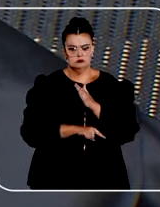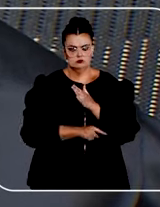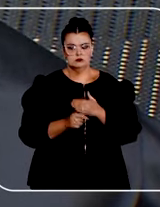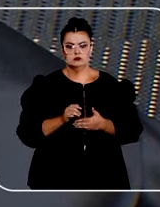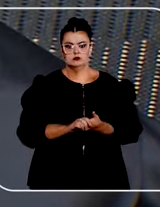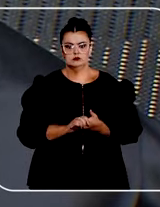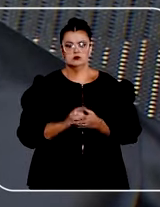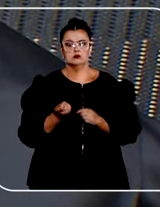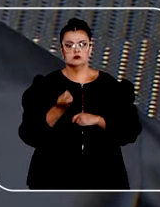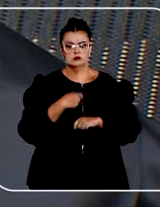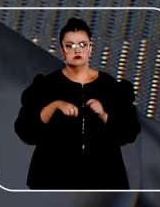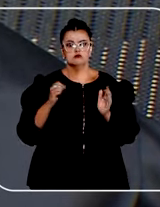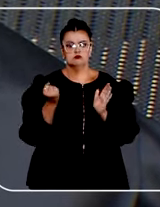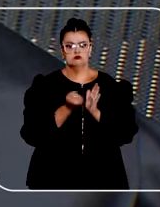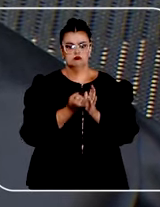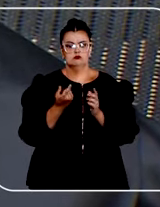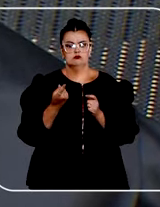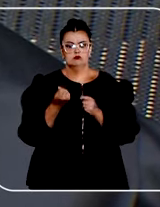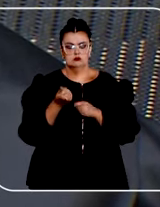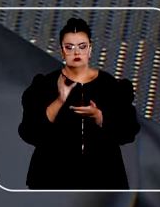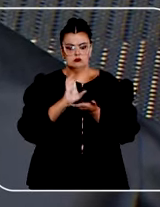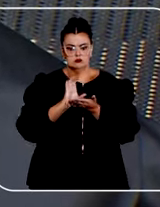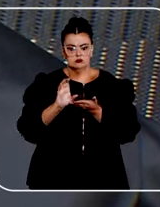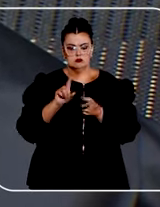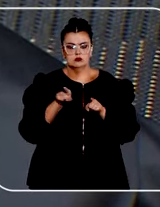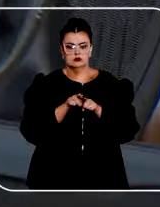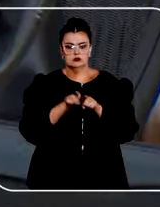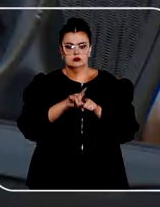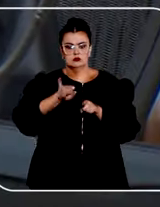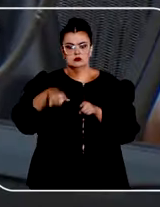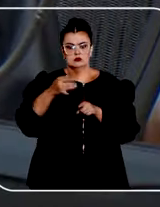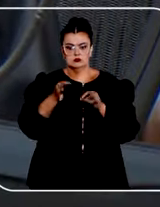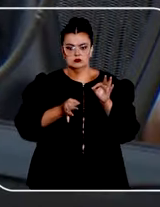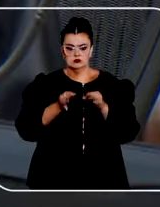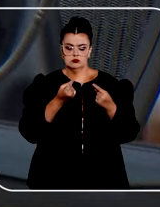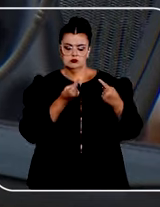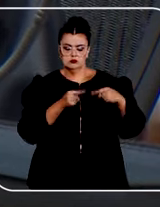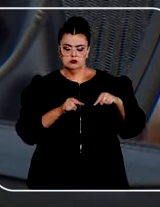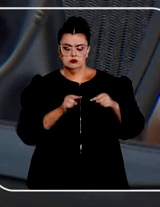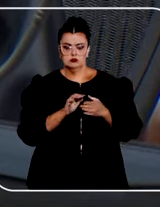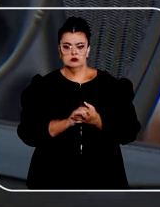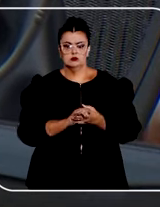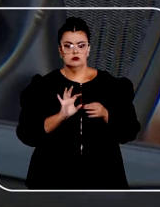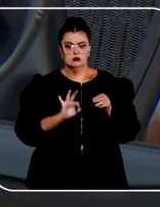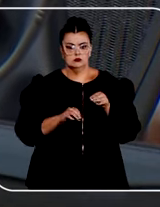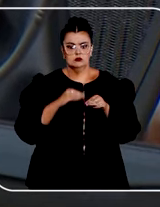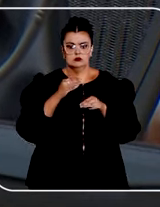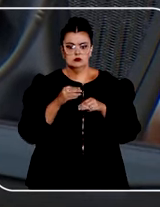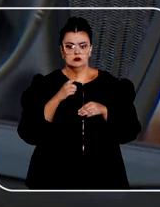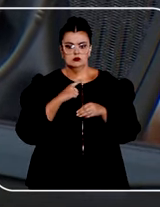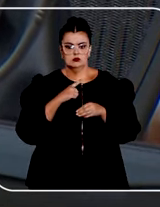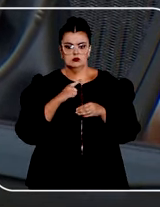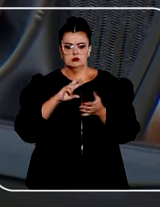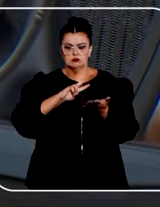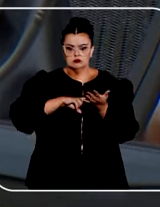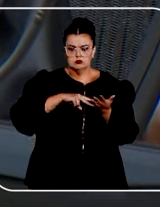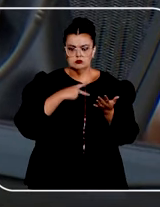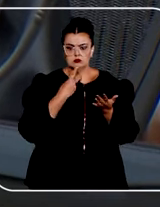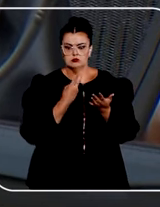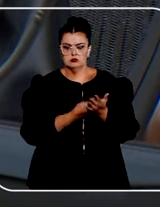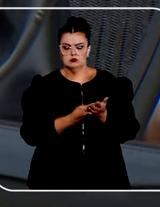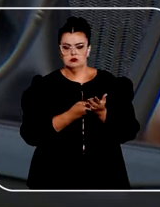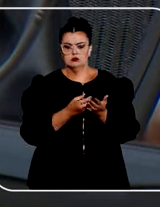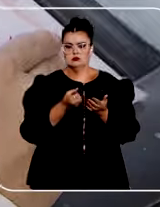por Impacto financeiro mas também pela natureza jurídica a controvérsia segundo o ministro envolve a interpretação de